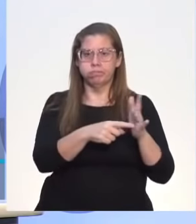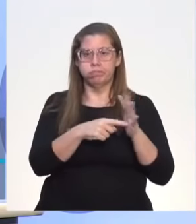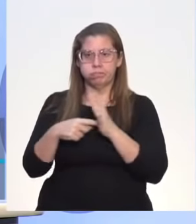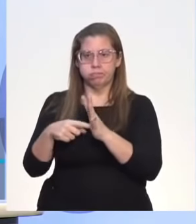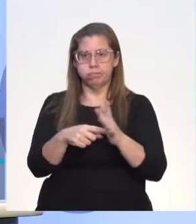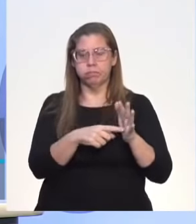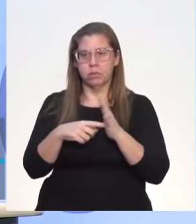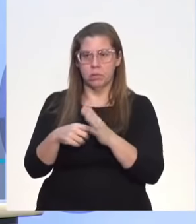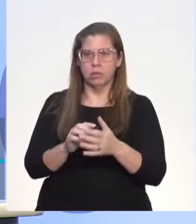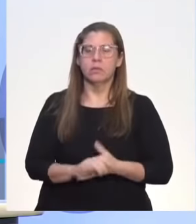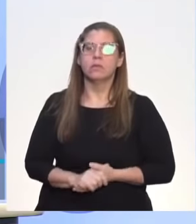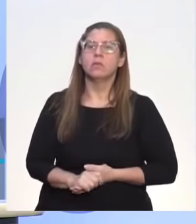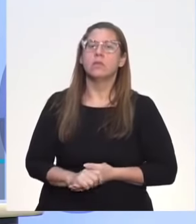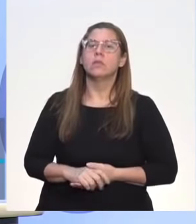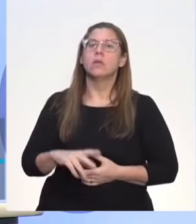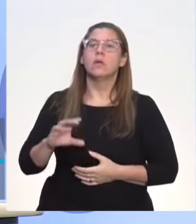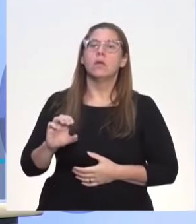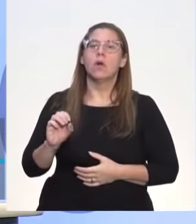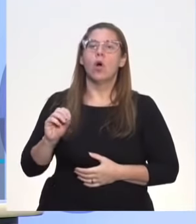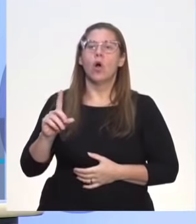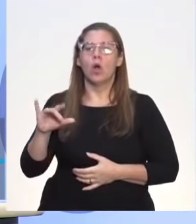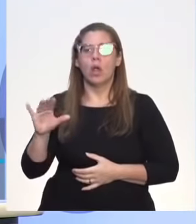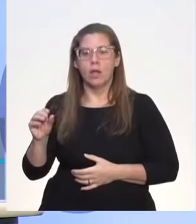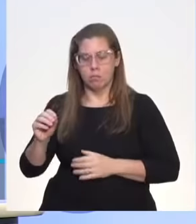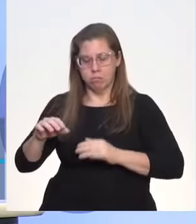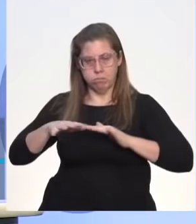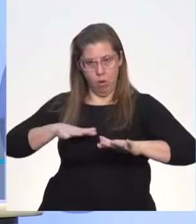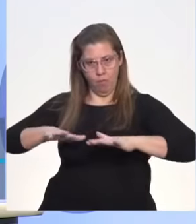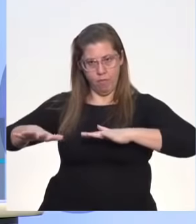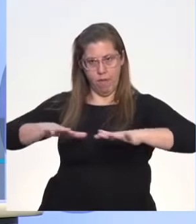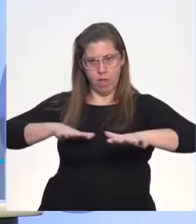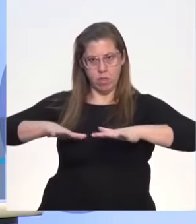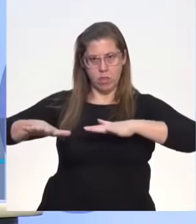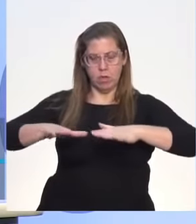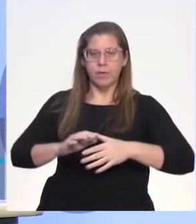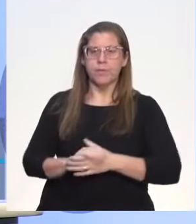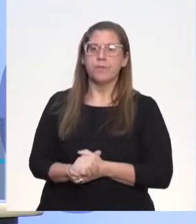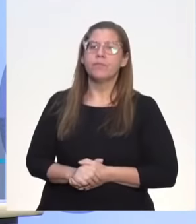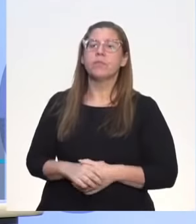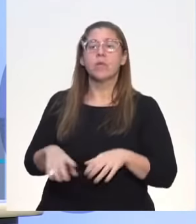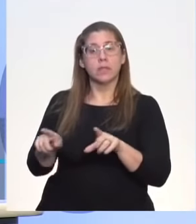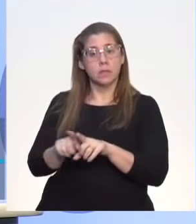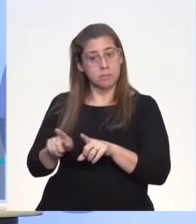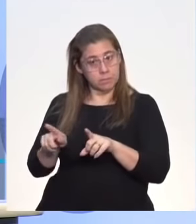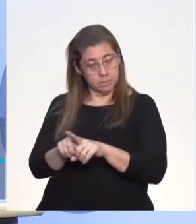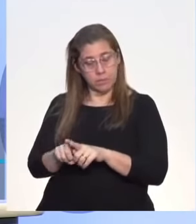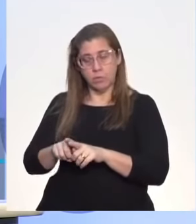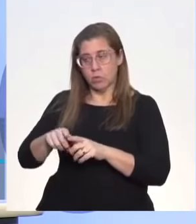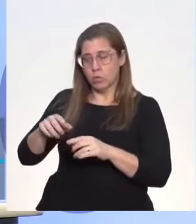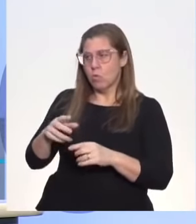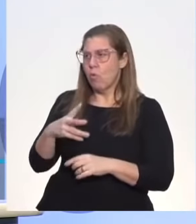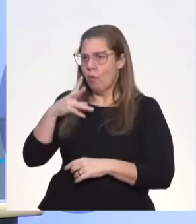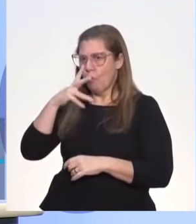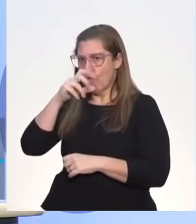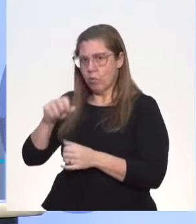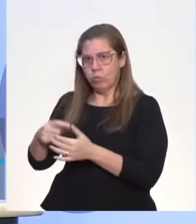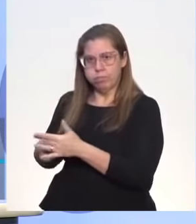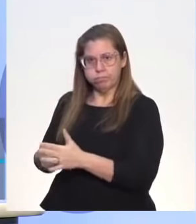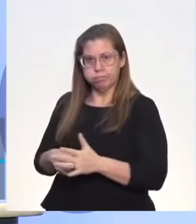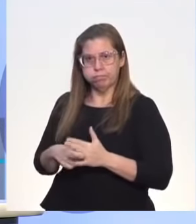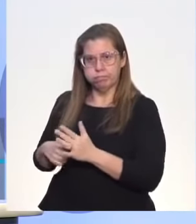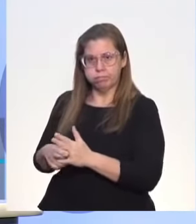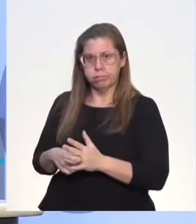cinética em energia mecânica por meio do movimento de rotação de paz e através de um gerador